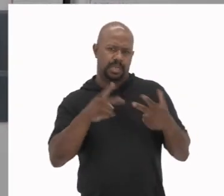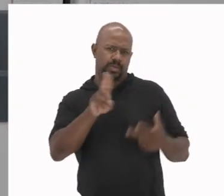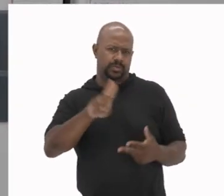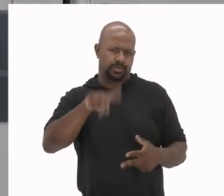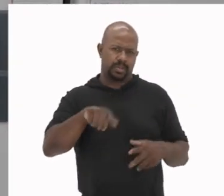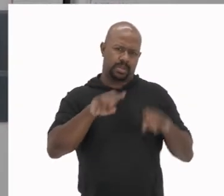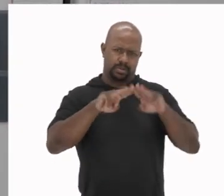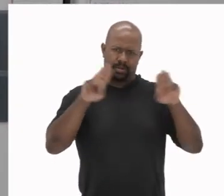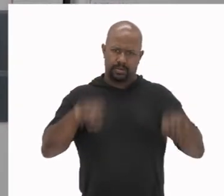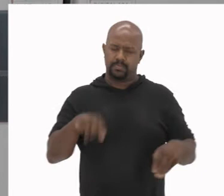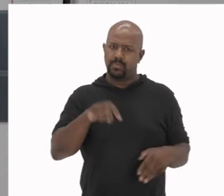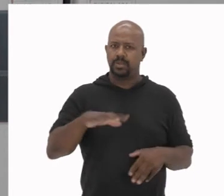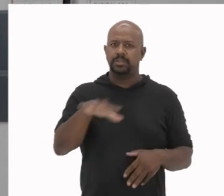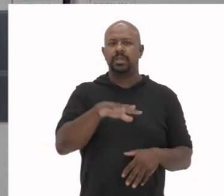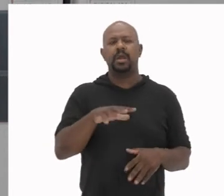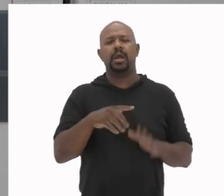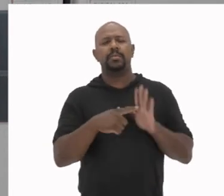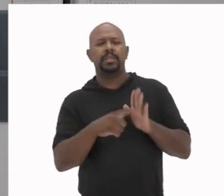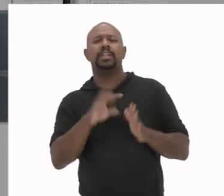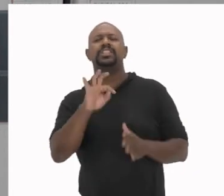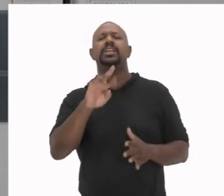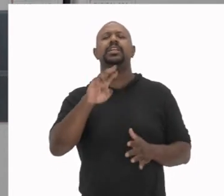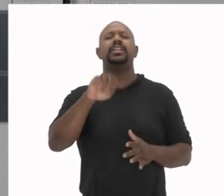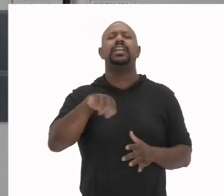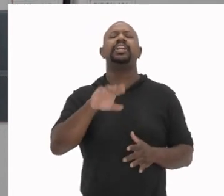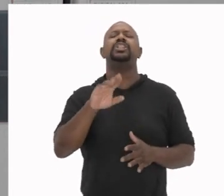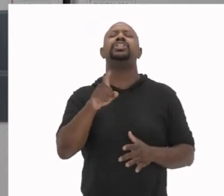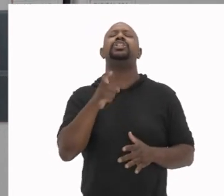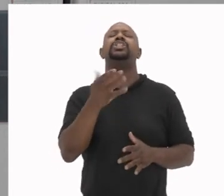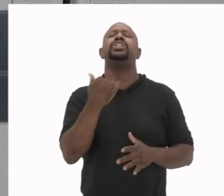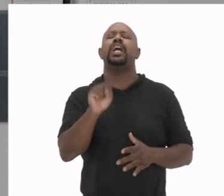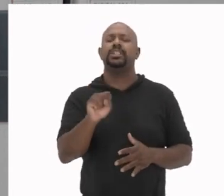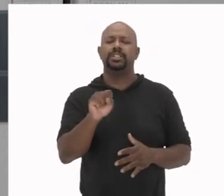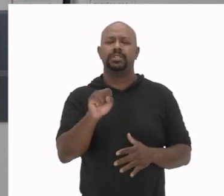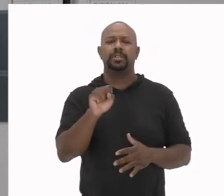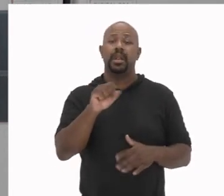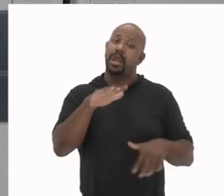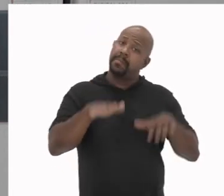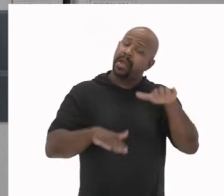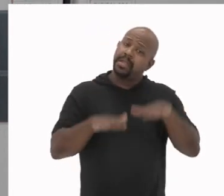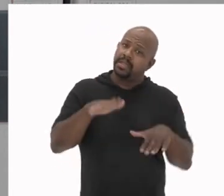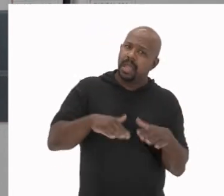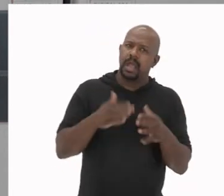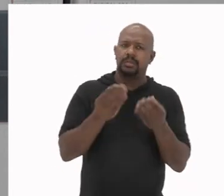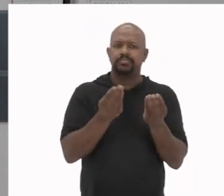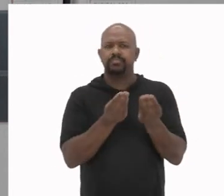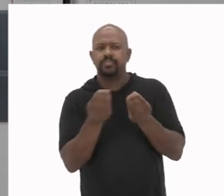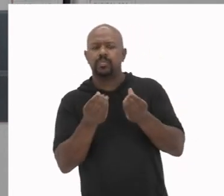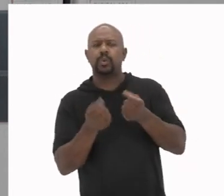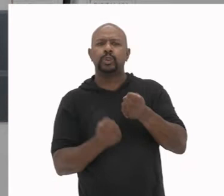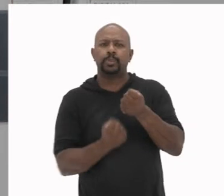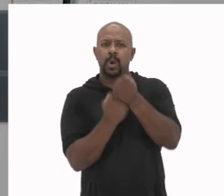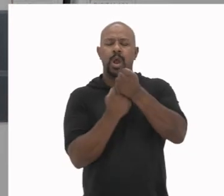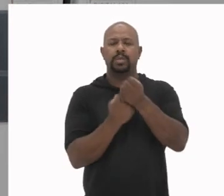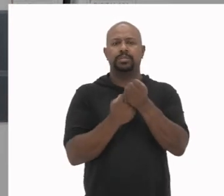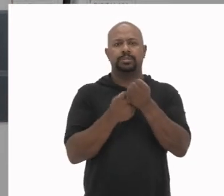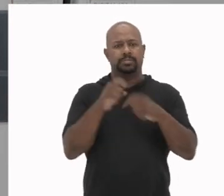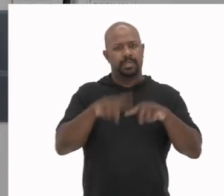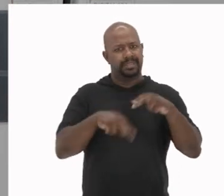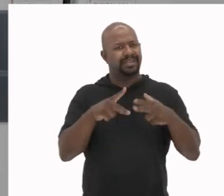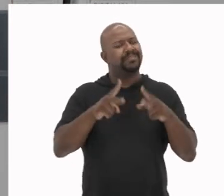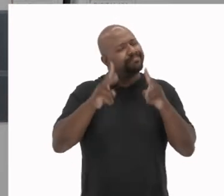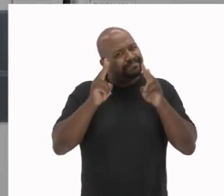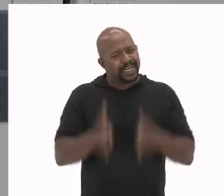alguns materiais de higienização, vou começar pelas trinchas. Dependendo da consistência do suporte do